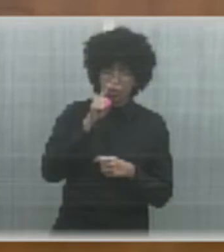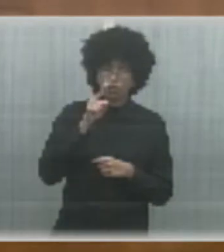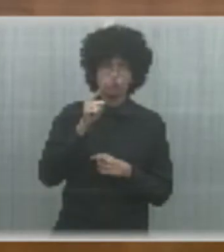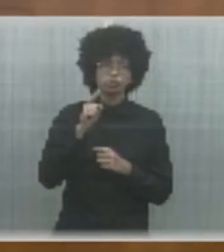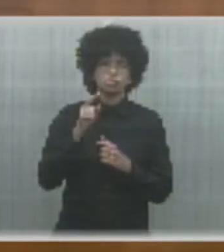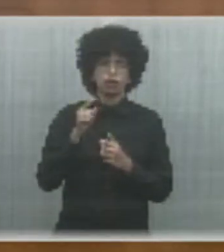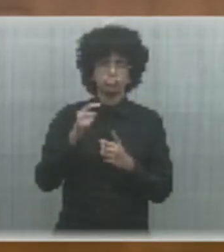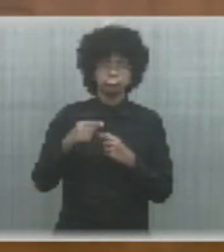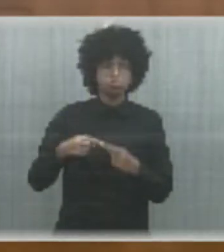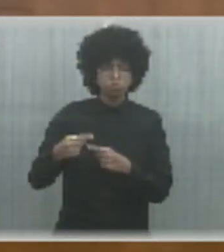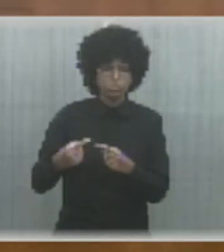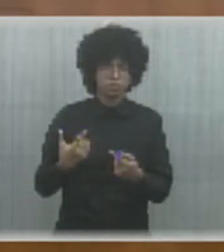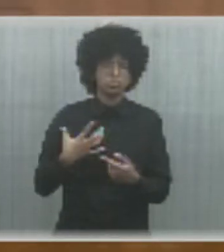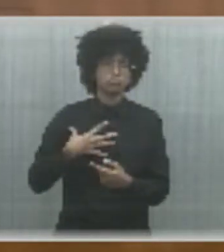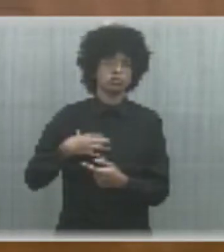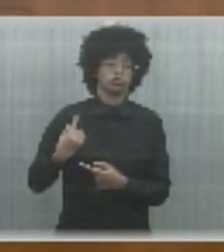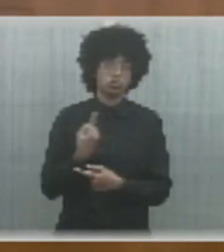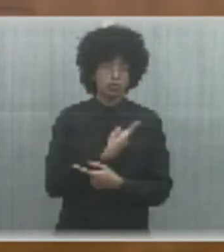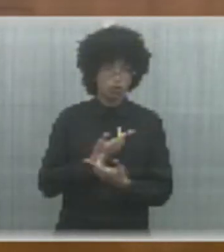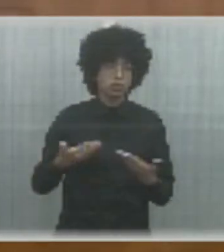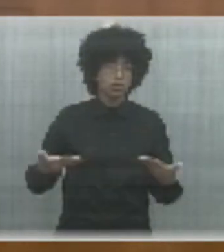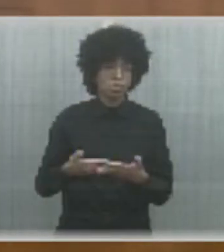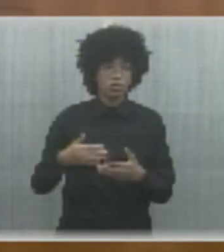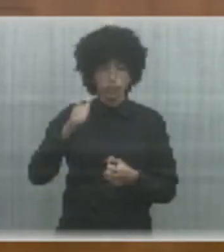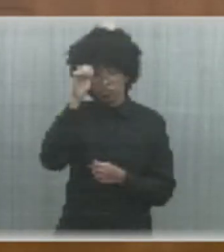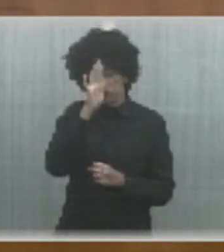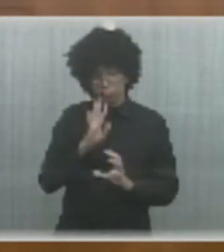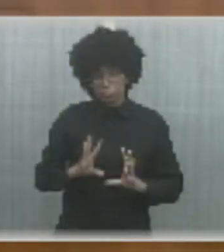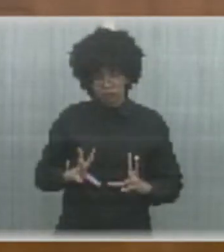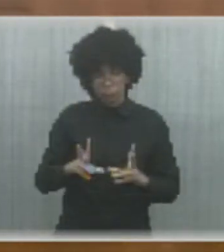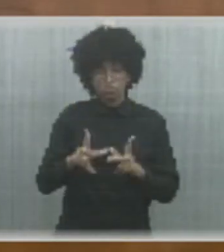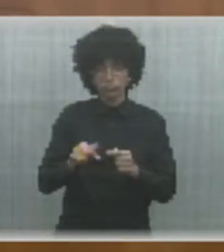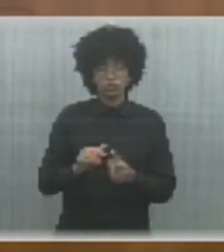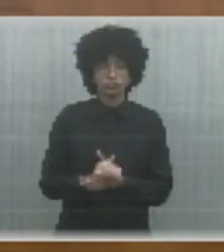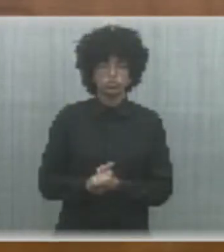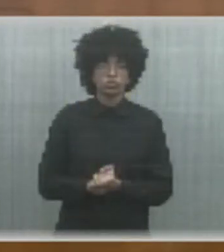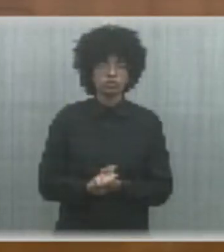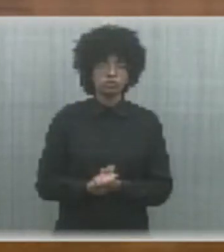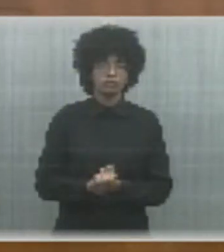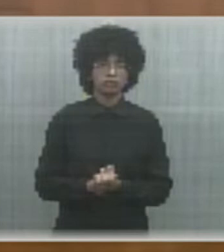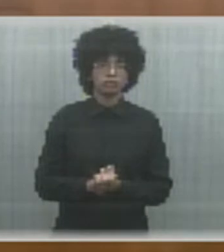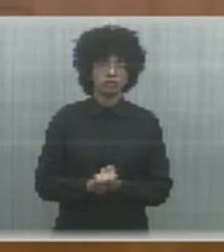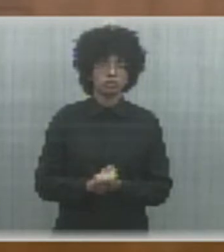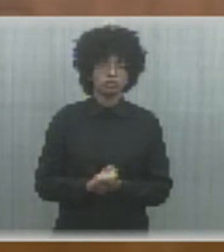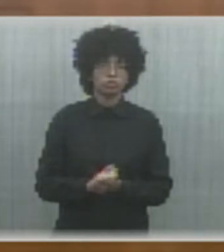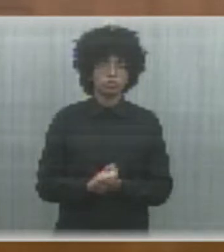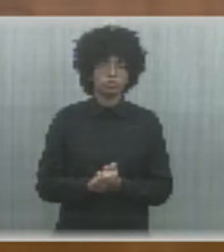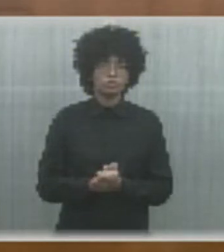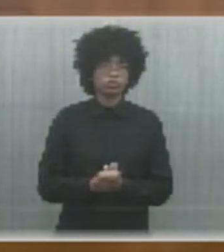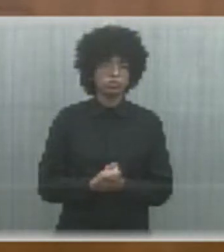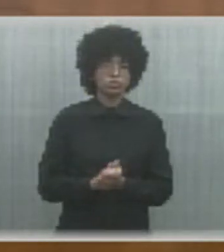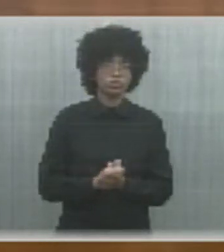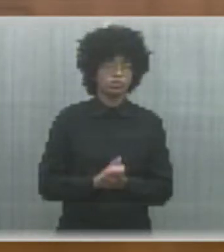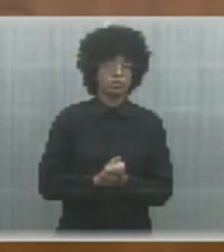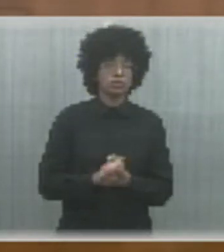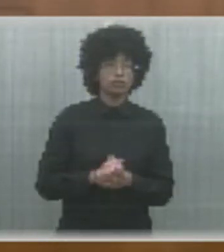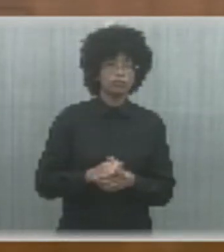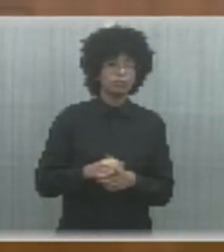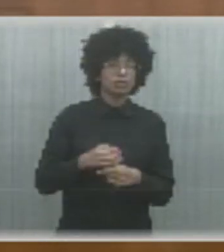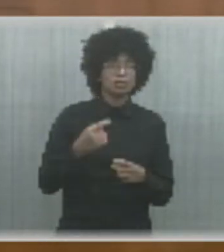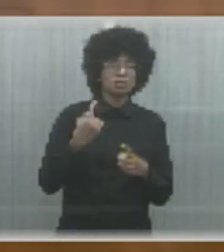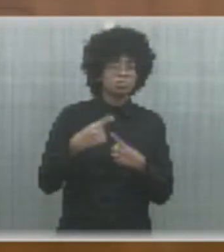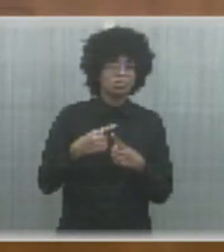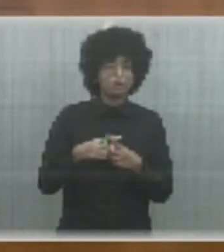influenciar negativamente na nossa imagem perante o Brasil inteiro. Porque é uma tremenda inconsistência, uma